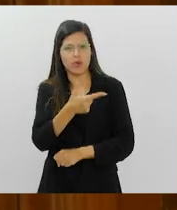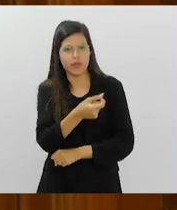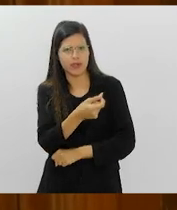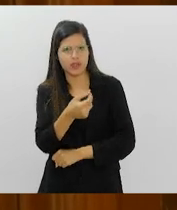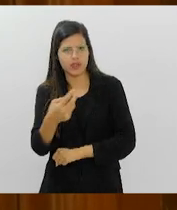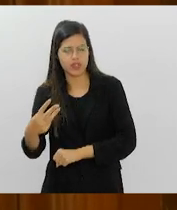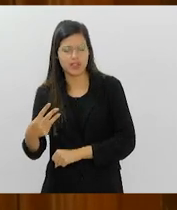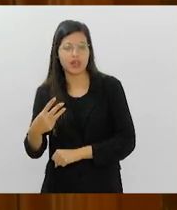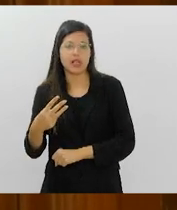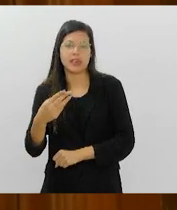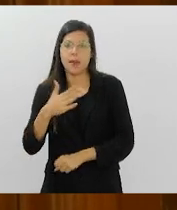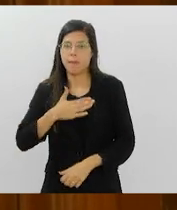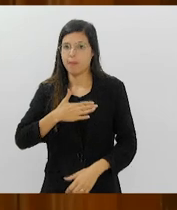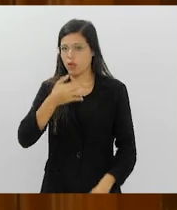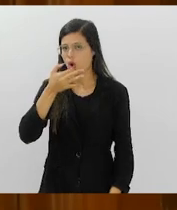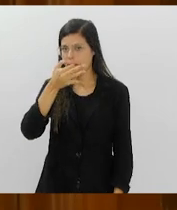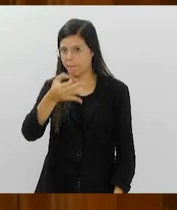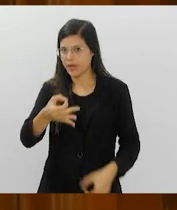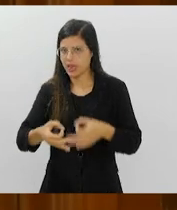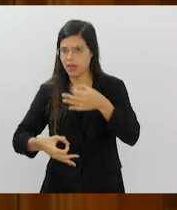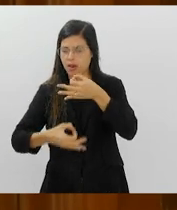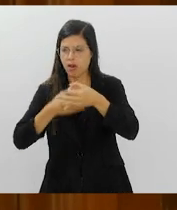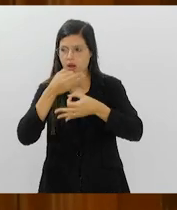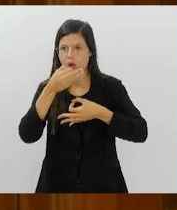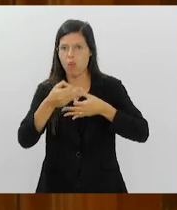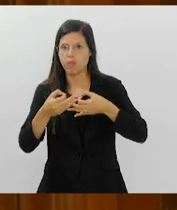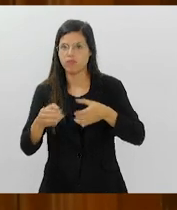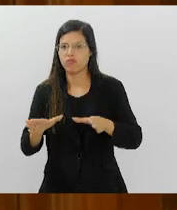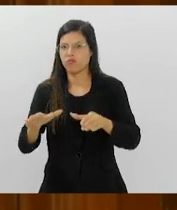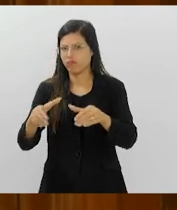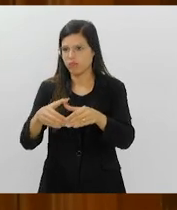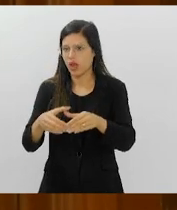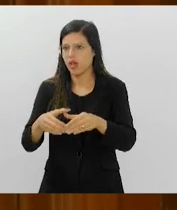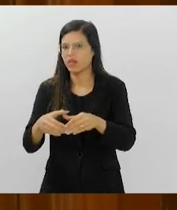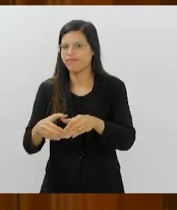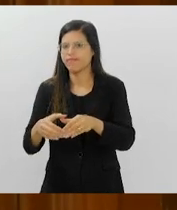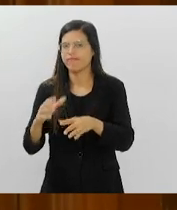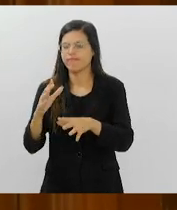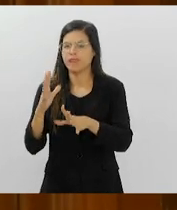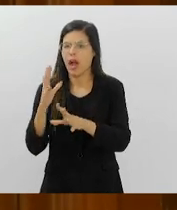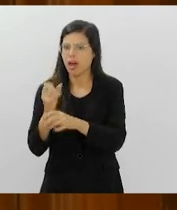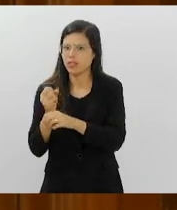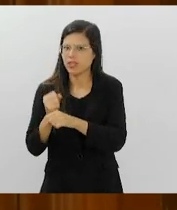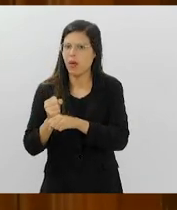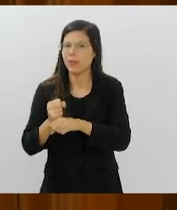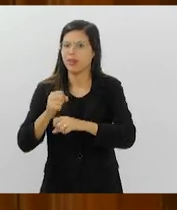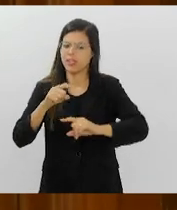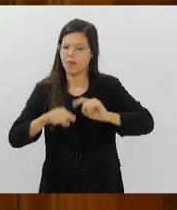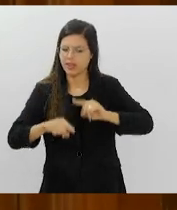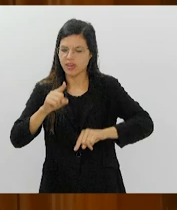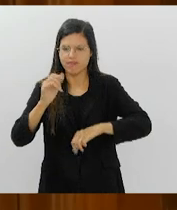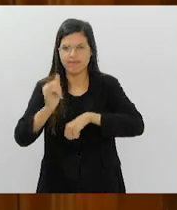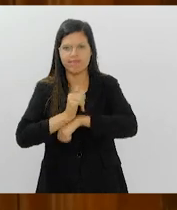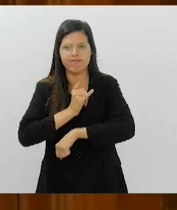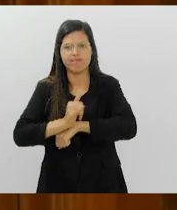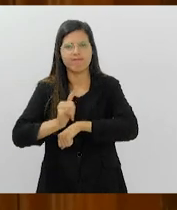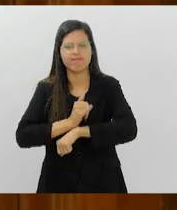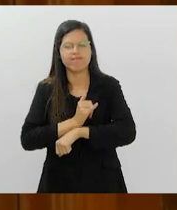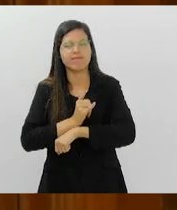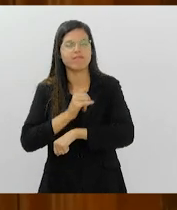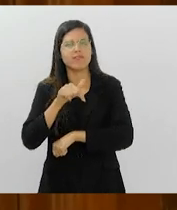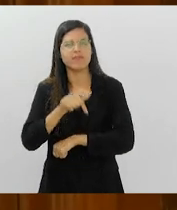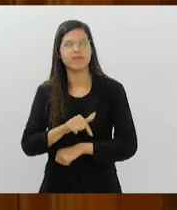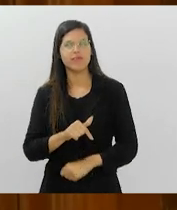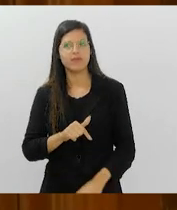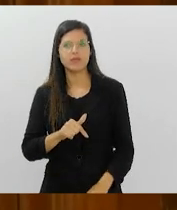sentir, o conjunto disso aí, dessas ferramentas, esses instrumentos que foram apresentados, foi o fator. É claro